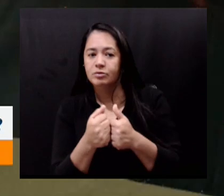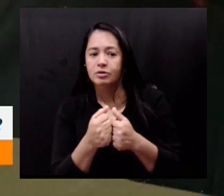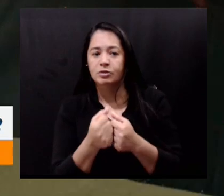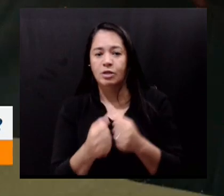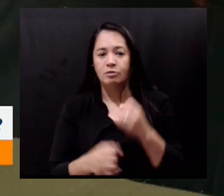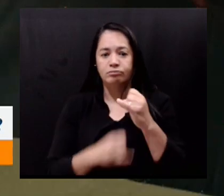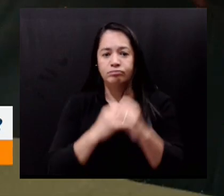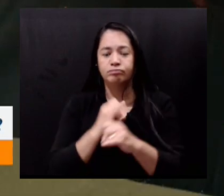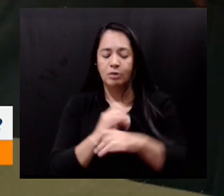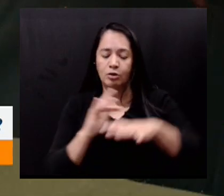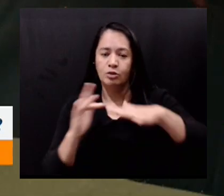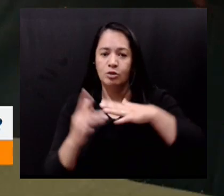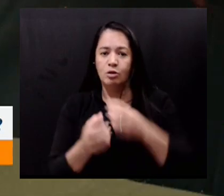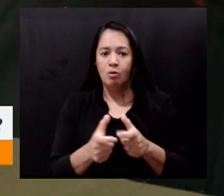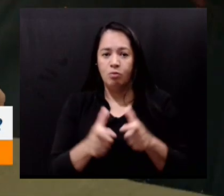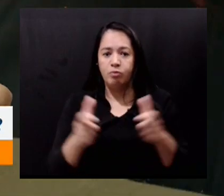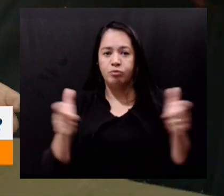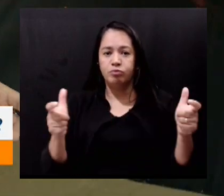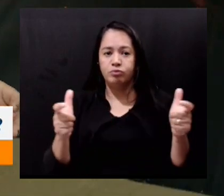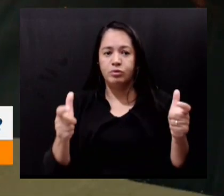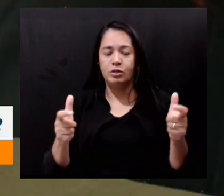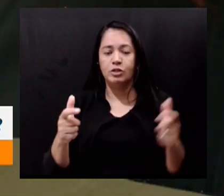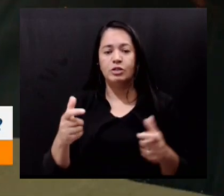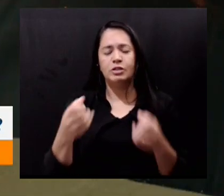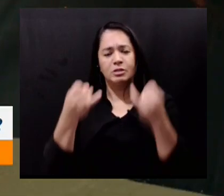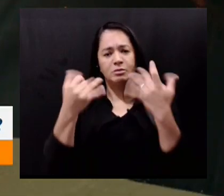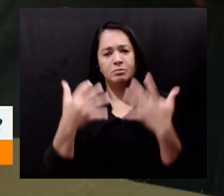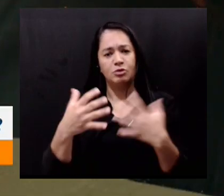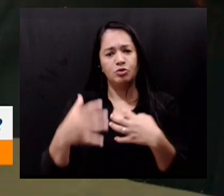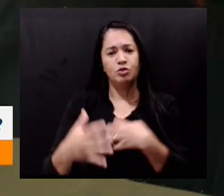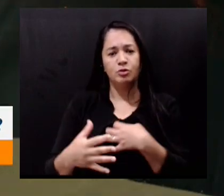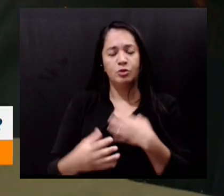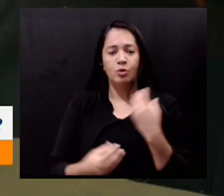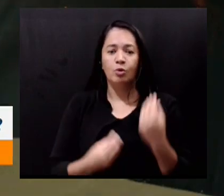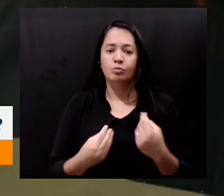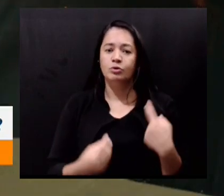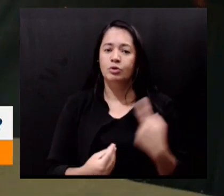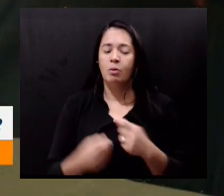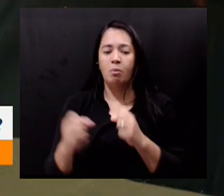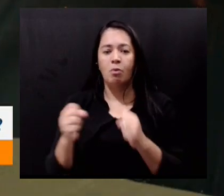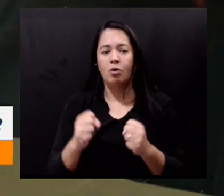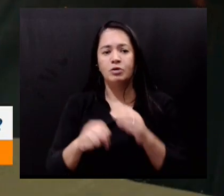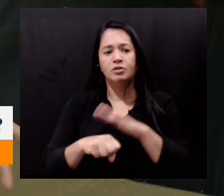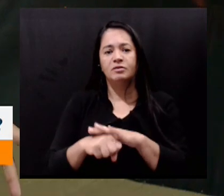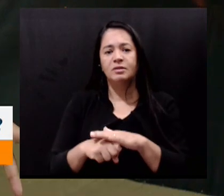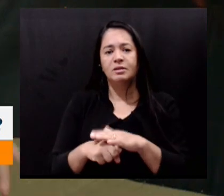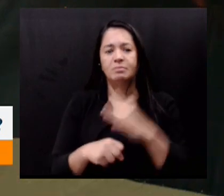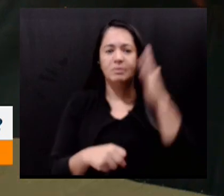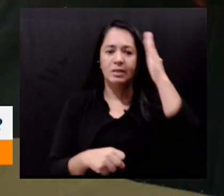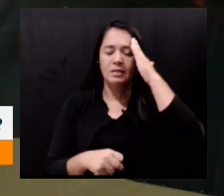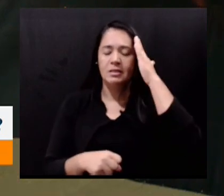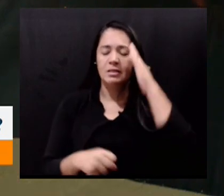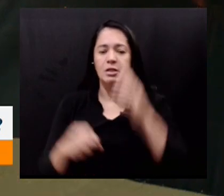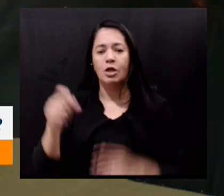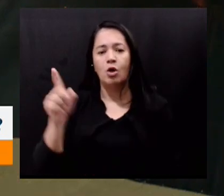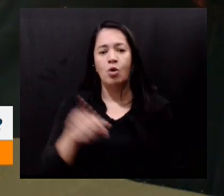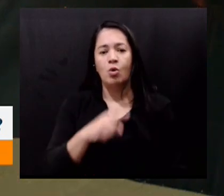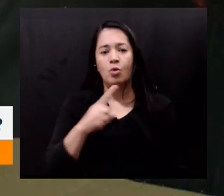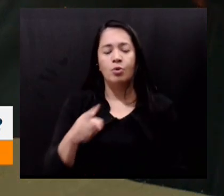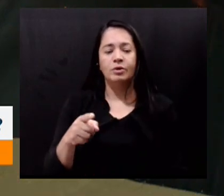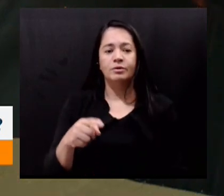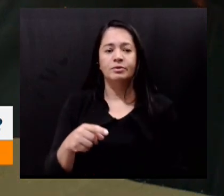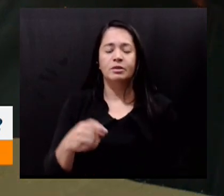gente formas de como a gente pode fazer para lidar com essa questão aí do cancelamento, e a Fabiana falando sobre